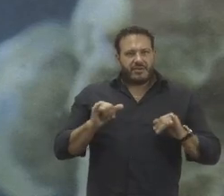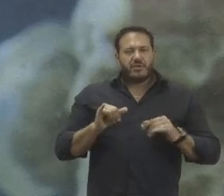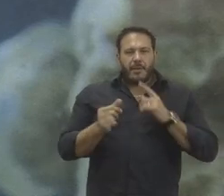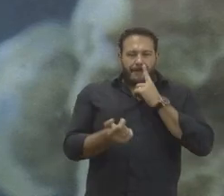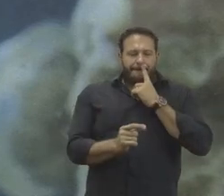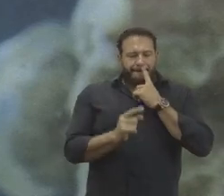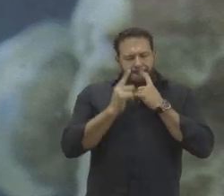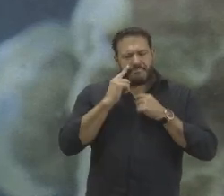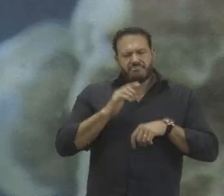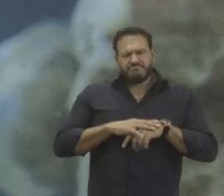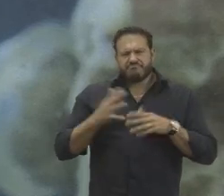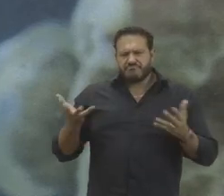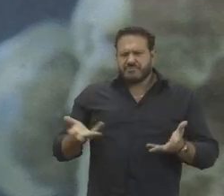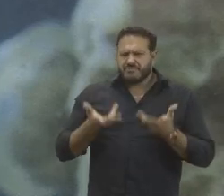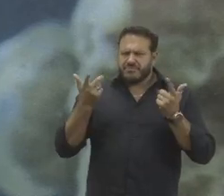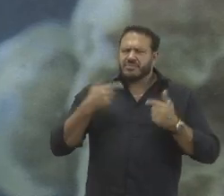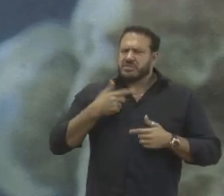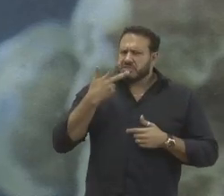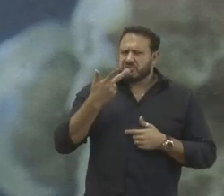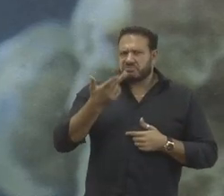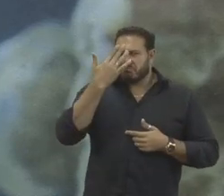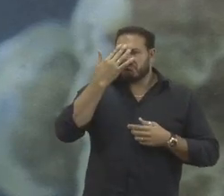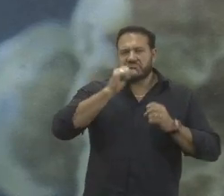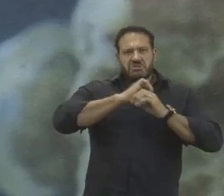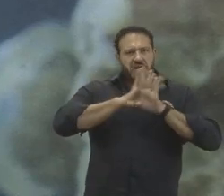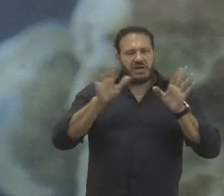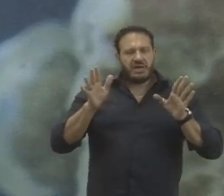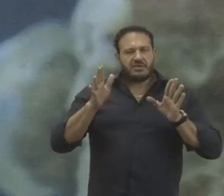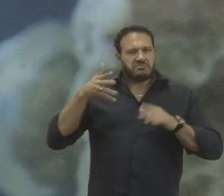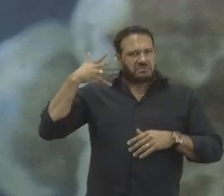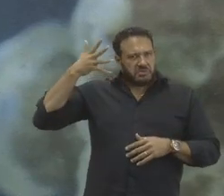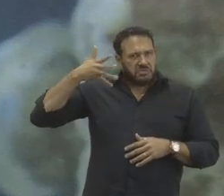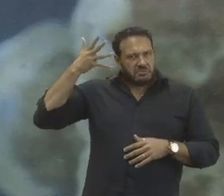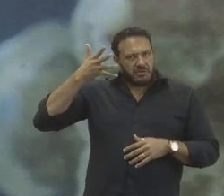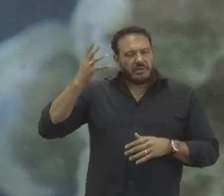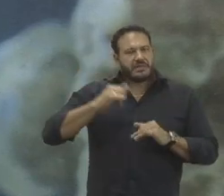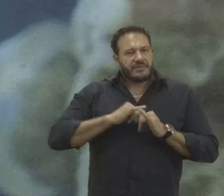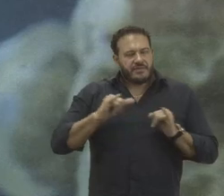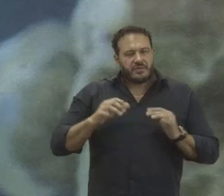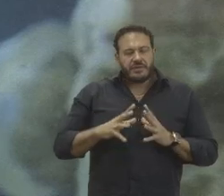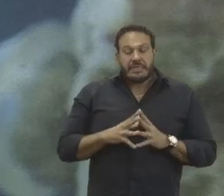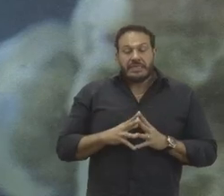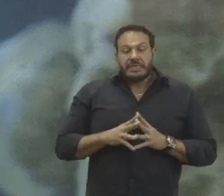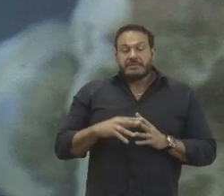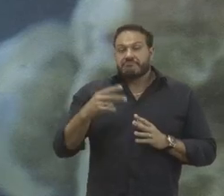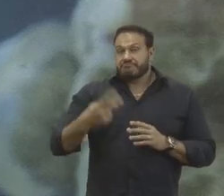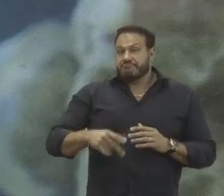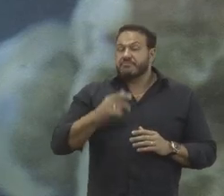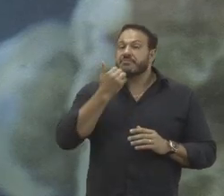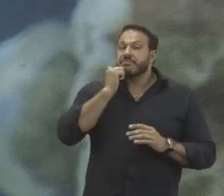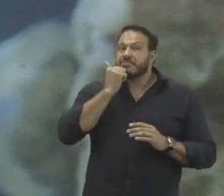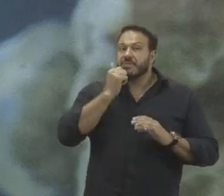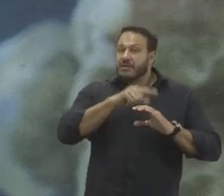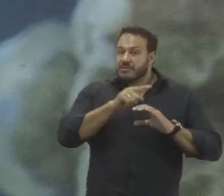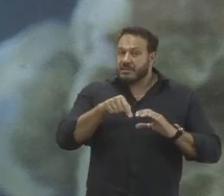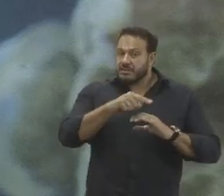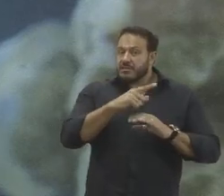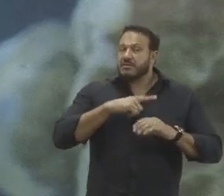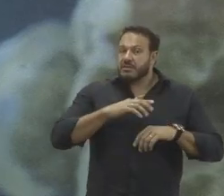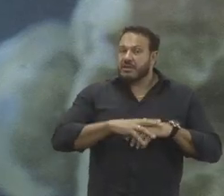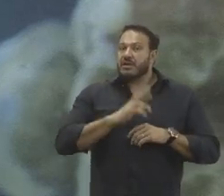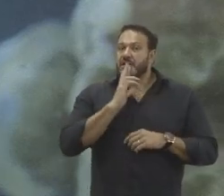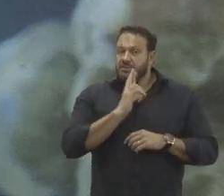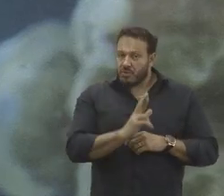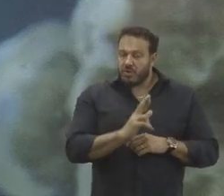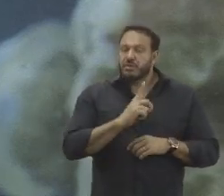brilhantismo de sempre com a clareza de sempre eh a ciência tem respostas tem